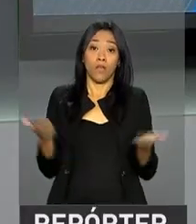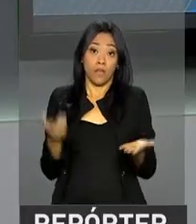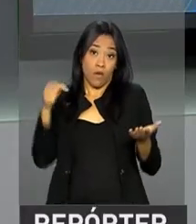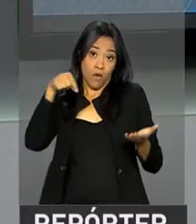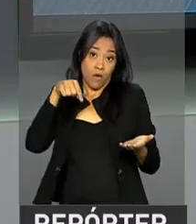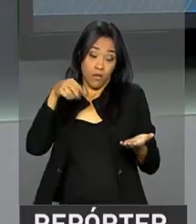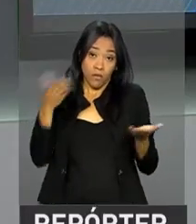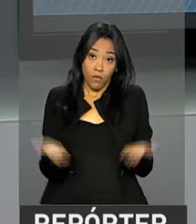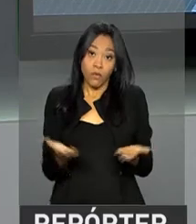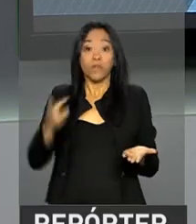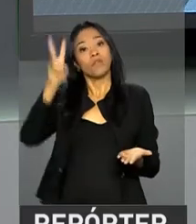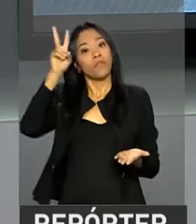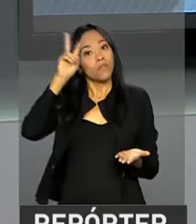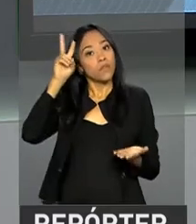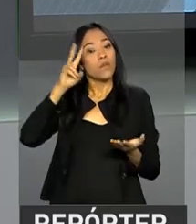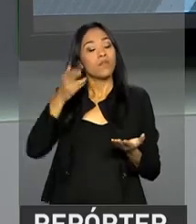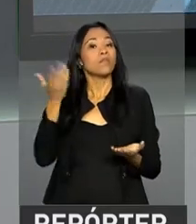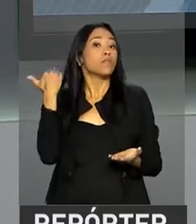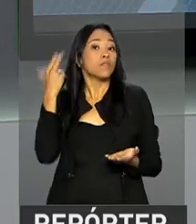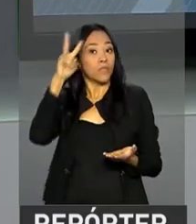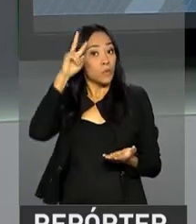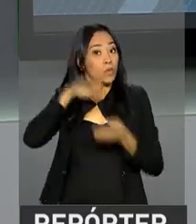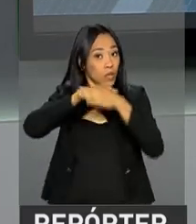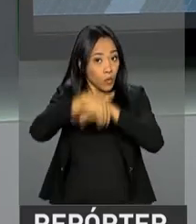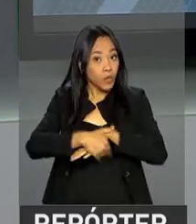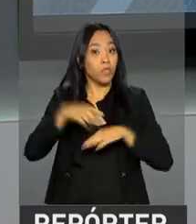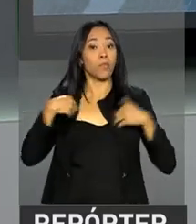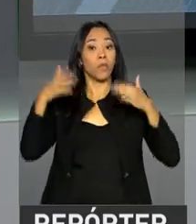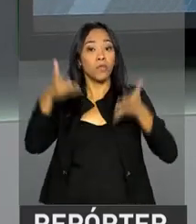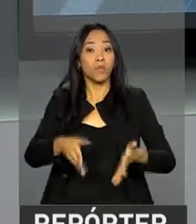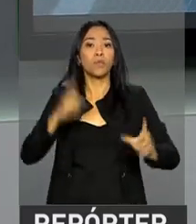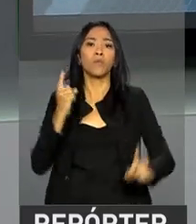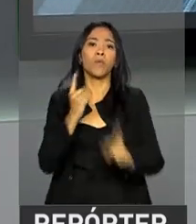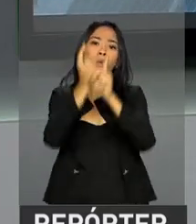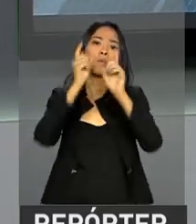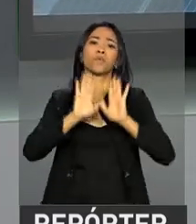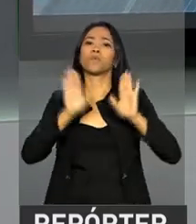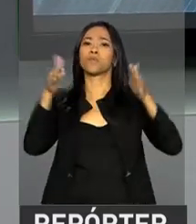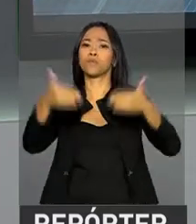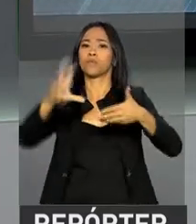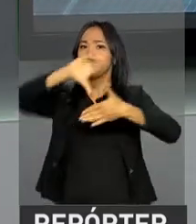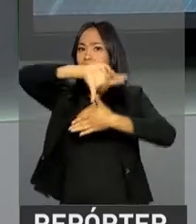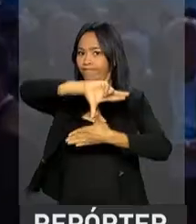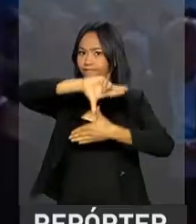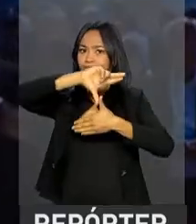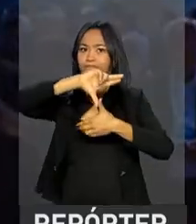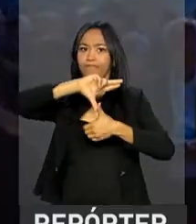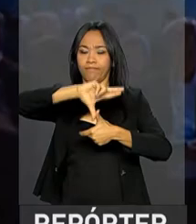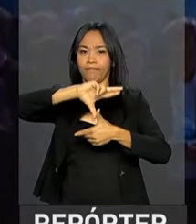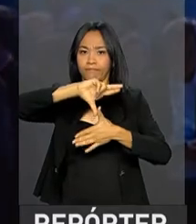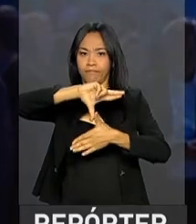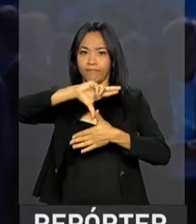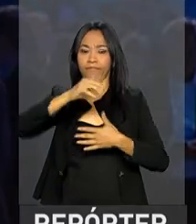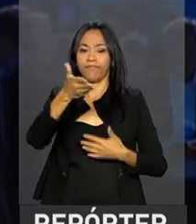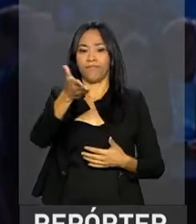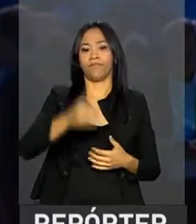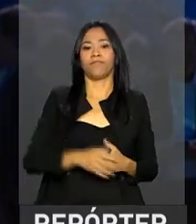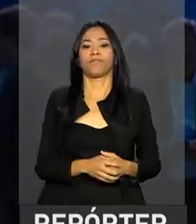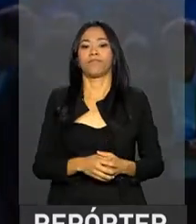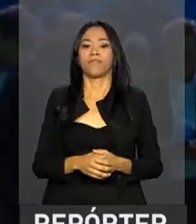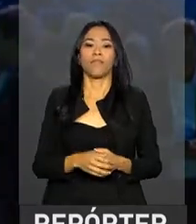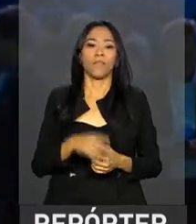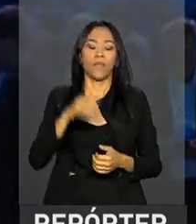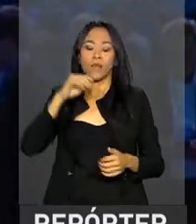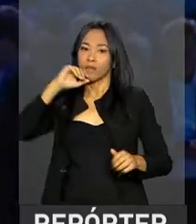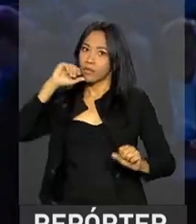segunda feira em são paulo do mais importante evento de tecnologia da informação da américa latina uma transformação